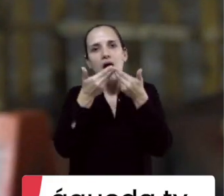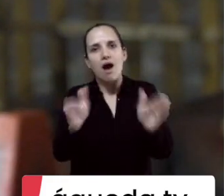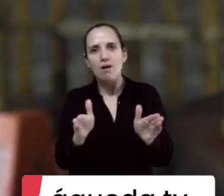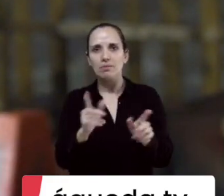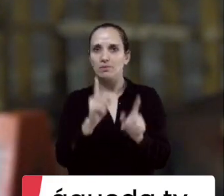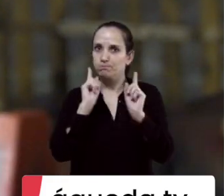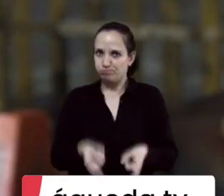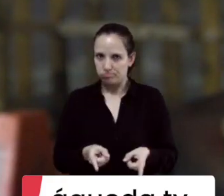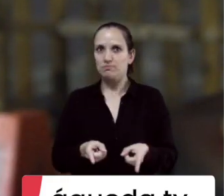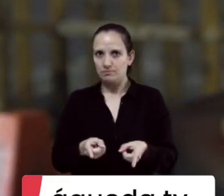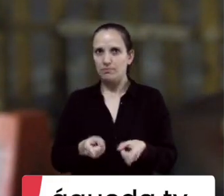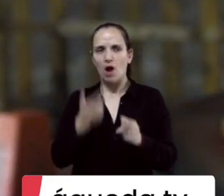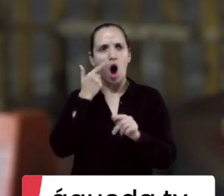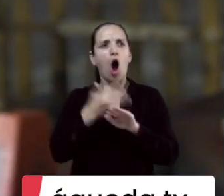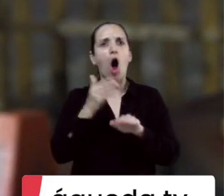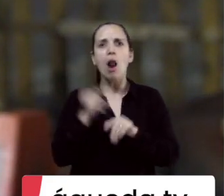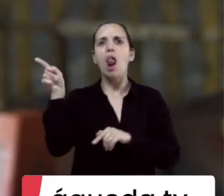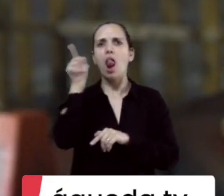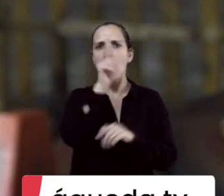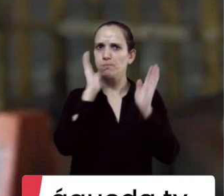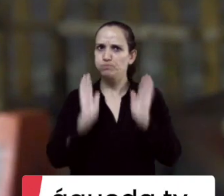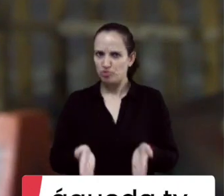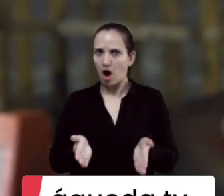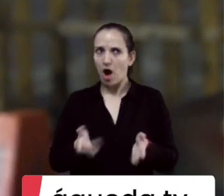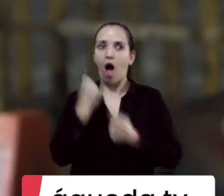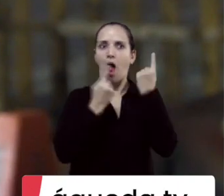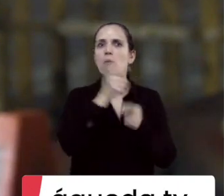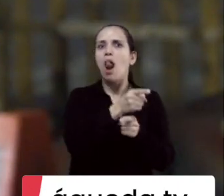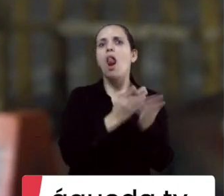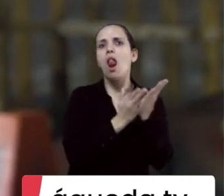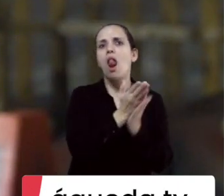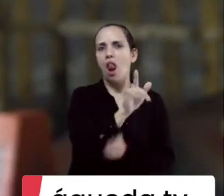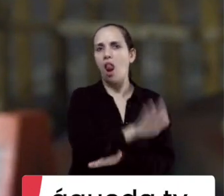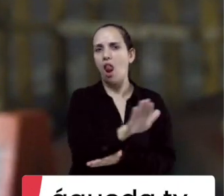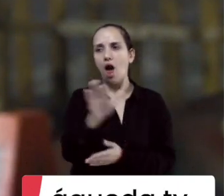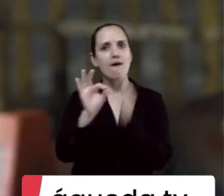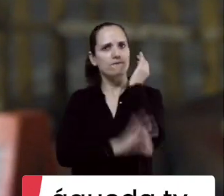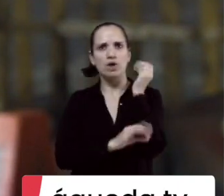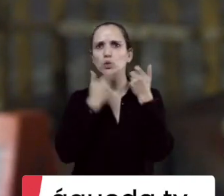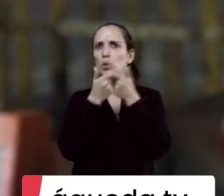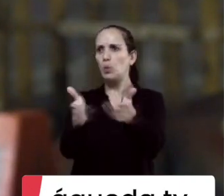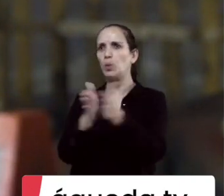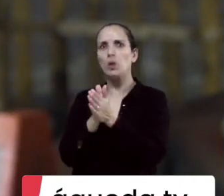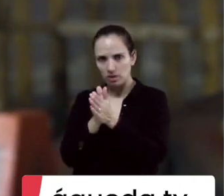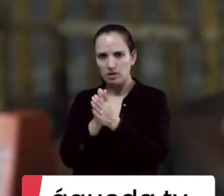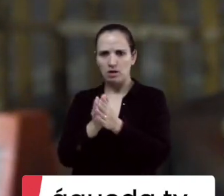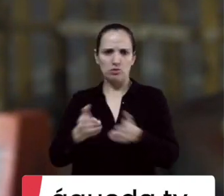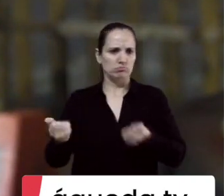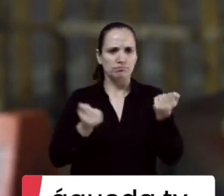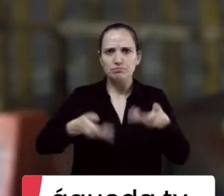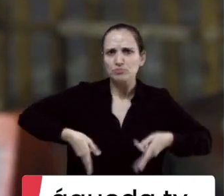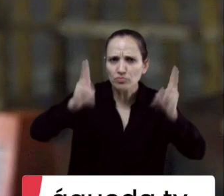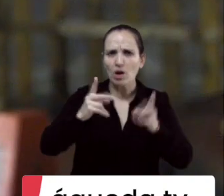obra. Temos muitas obras realizadas e em curso, em todas as freguesias do concelho, seja na rede viária,